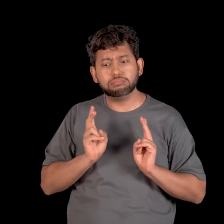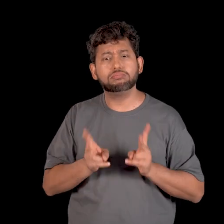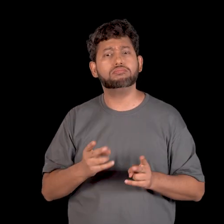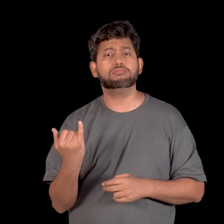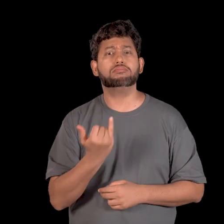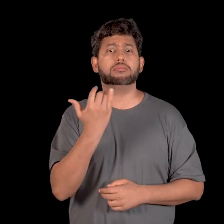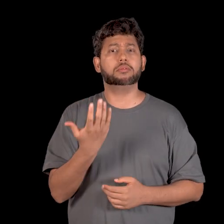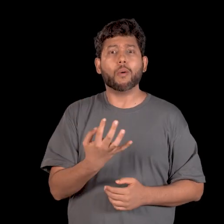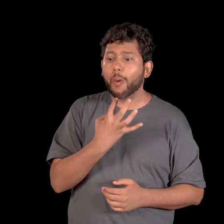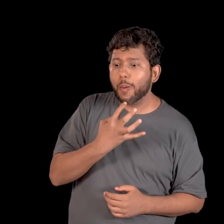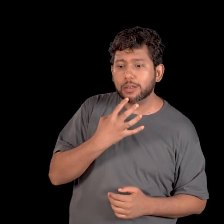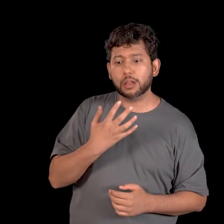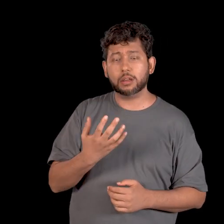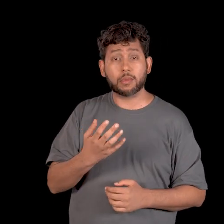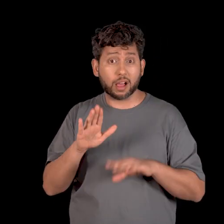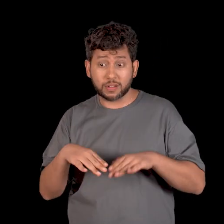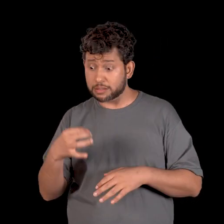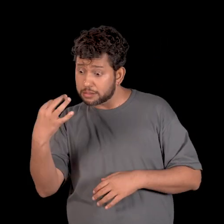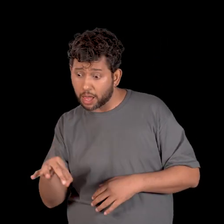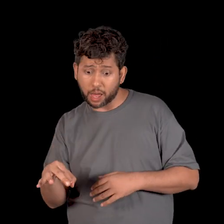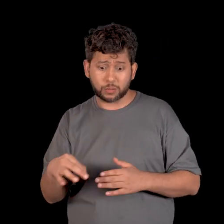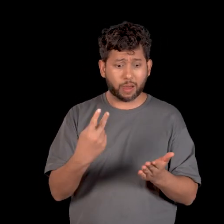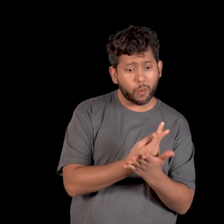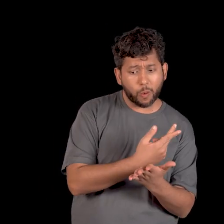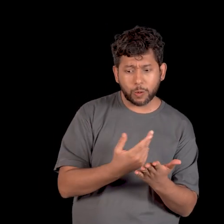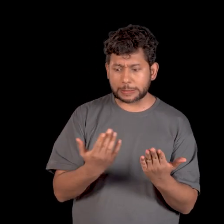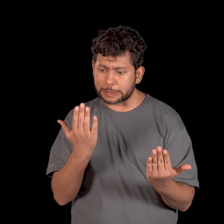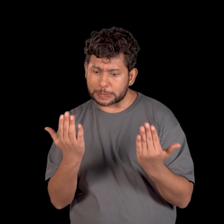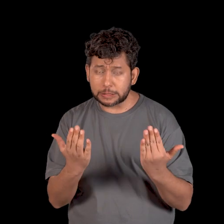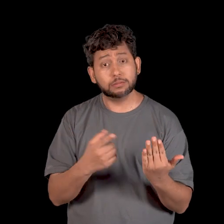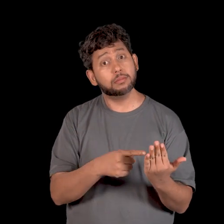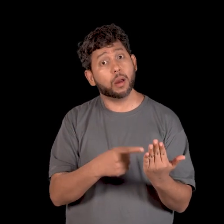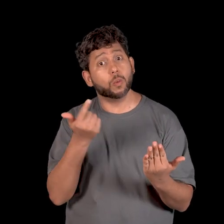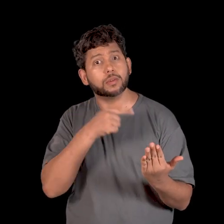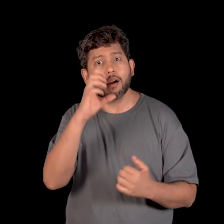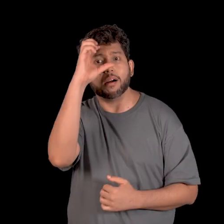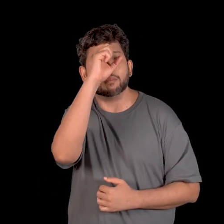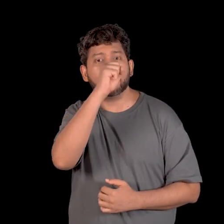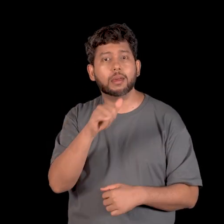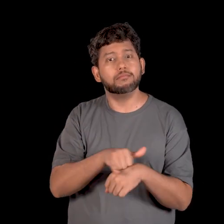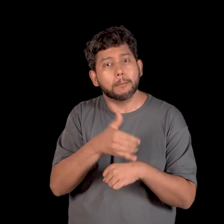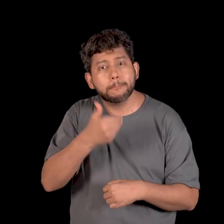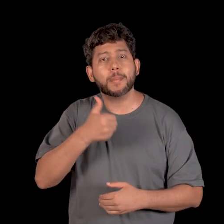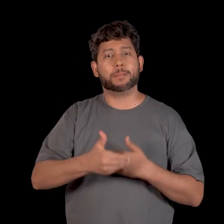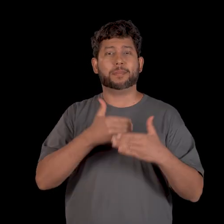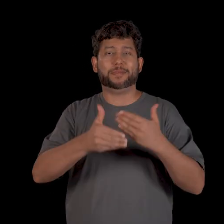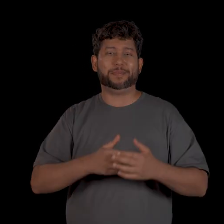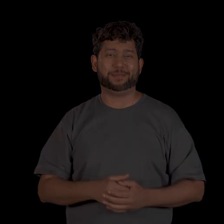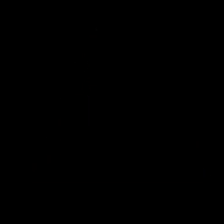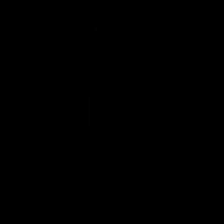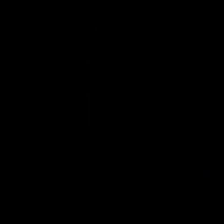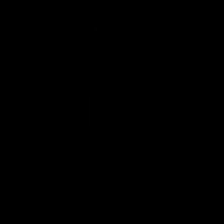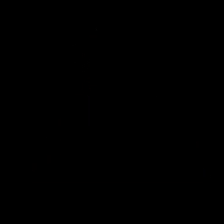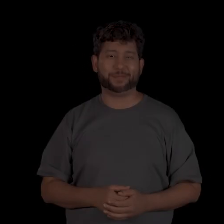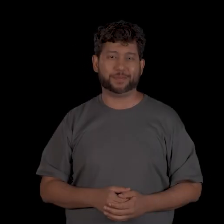saber se isso realmente vai acontecer, mas precisamos, mesmo assim, nos preparar, nos conhecer e aprender a lidar com aquilo que deu certo